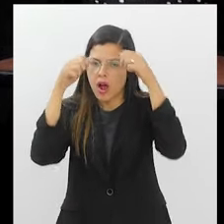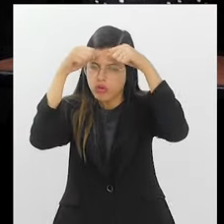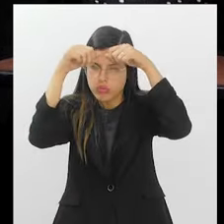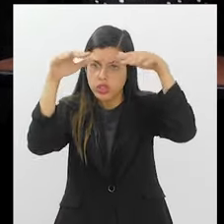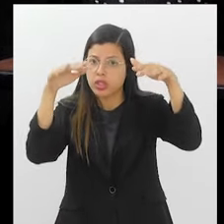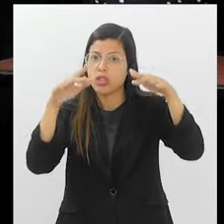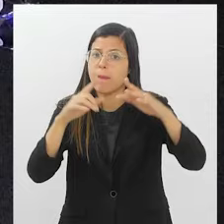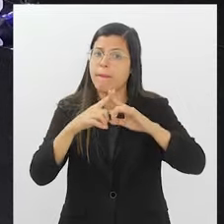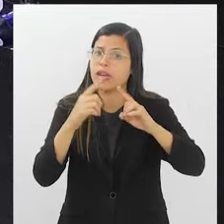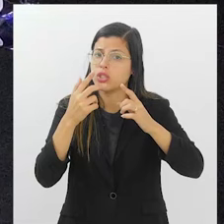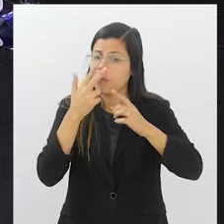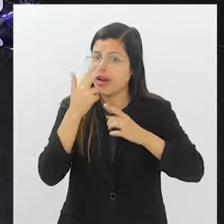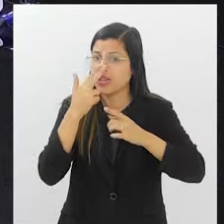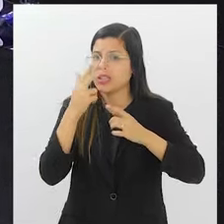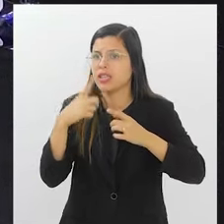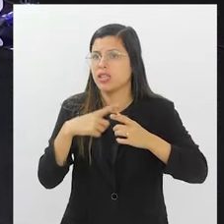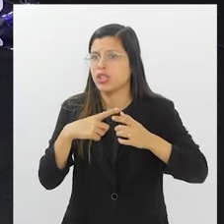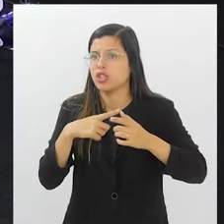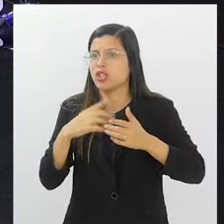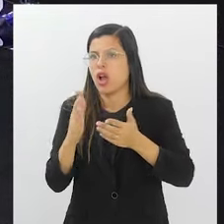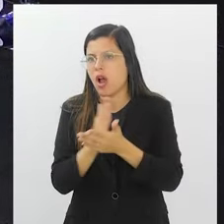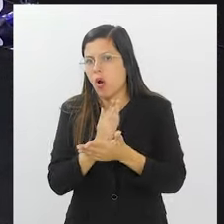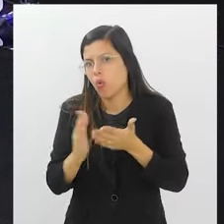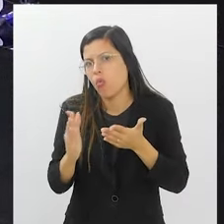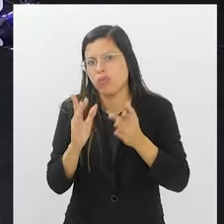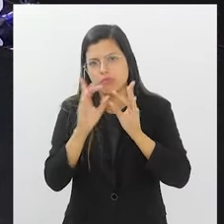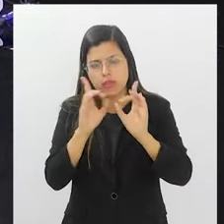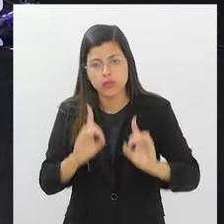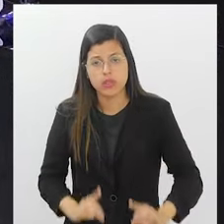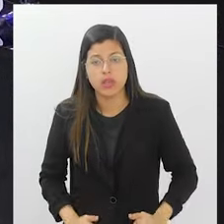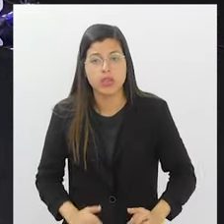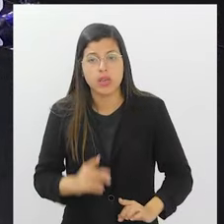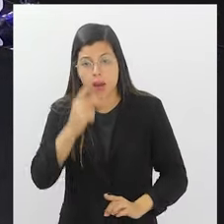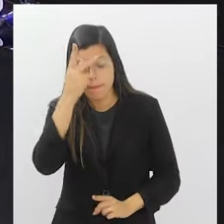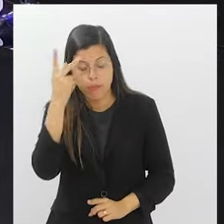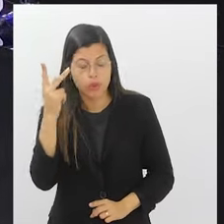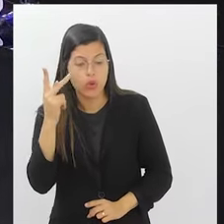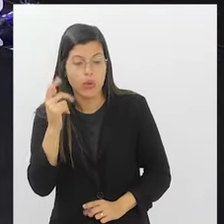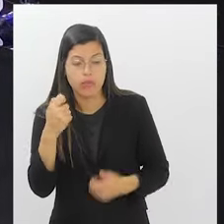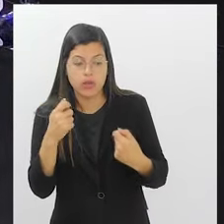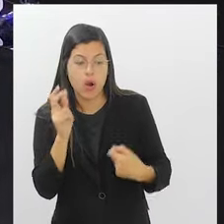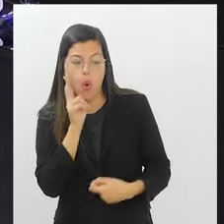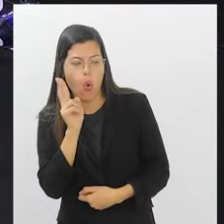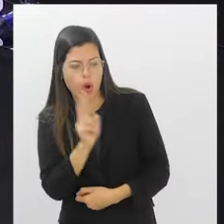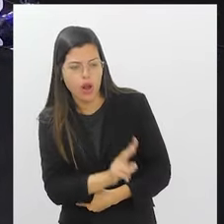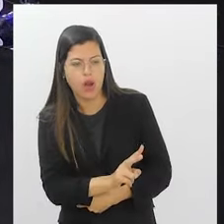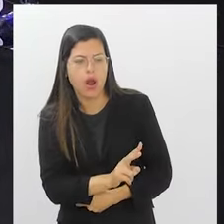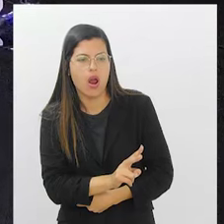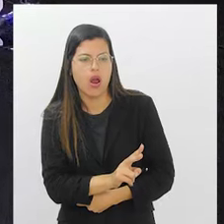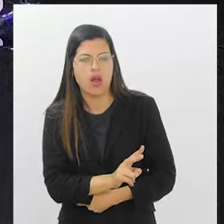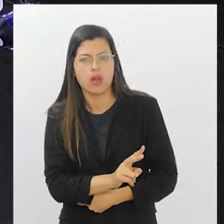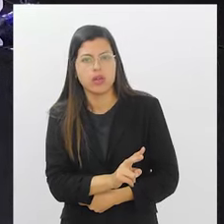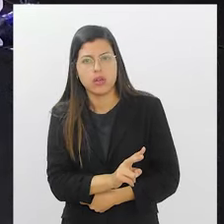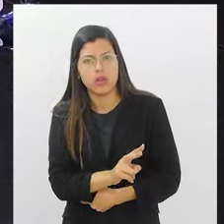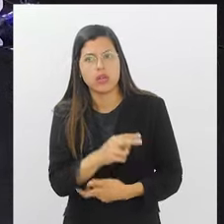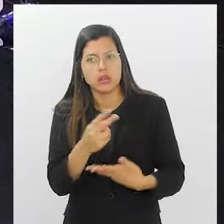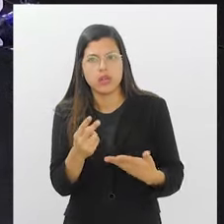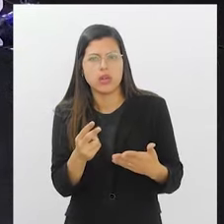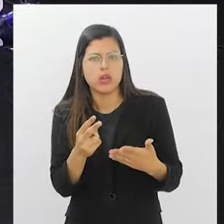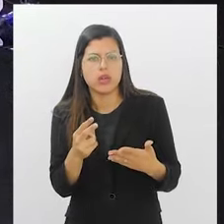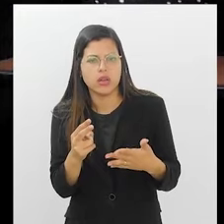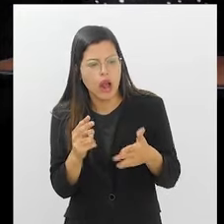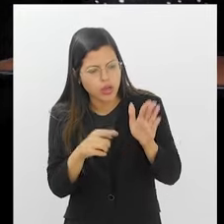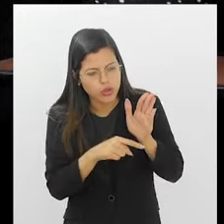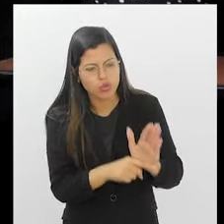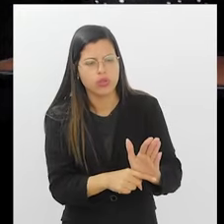autista, mas eu posso dizer que ela tinha algum problema. Tá certo? Então, ela já, ao olhar aquilo, ela já veria e até abriria mesmo espaço para